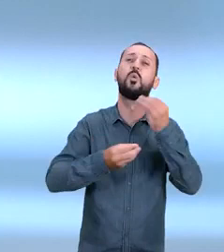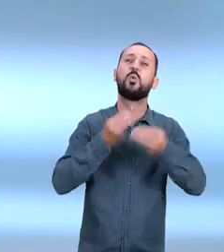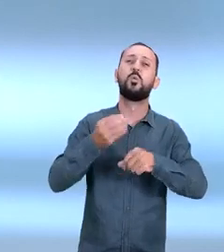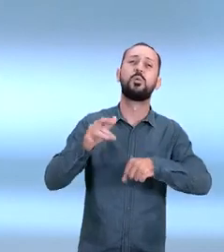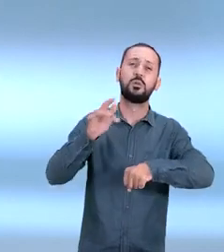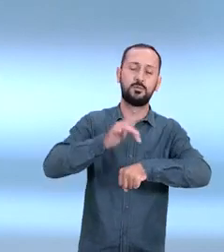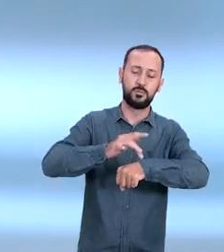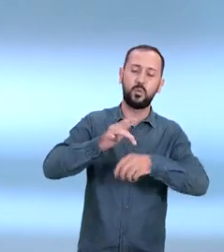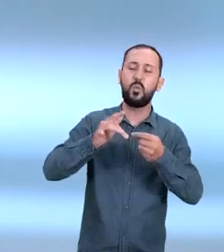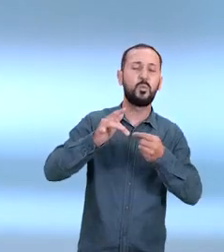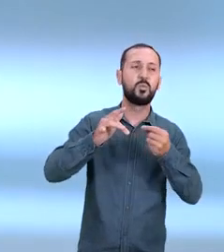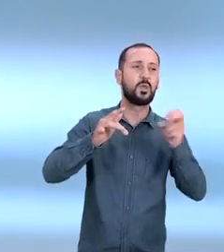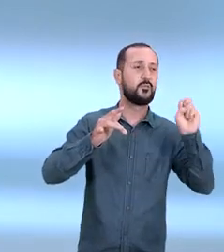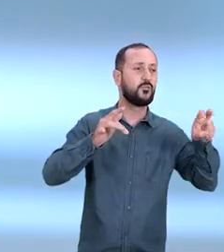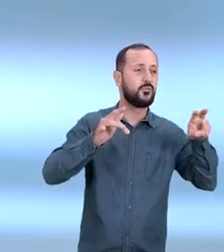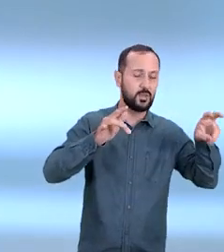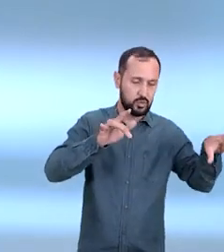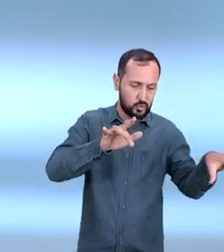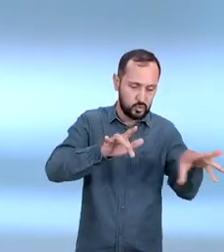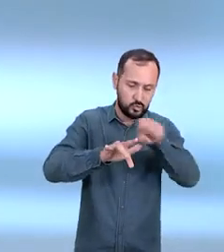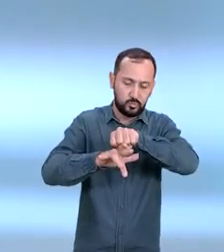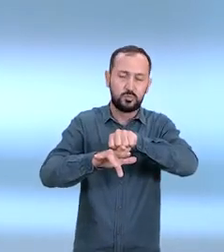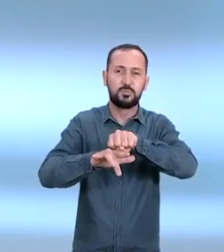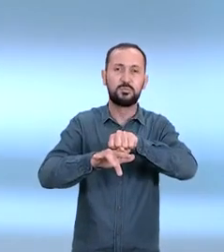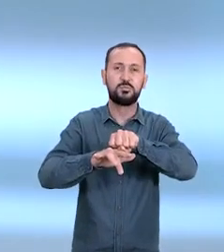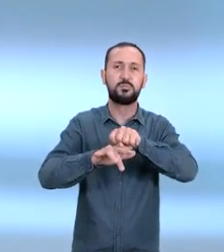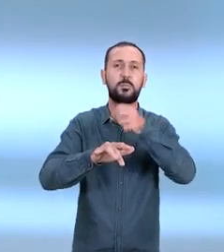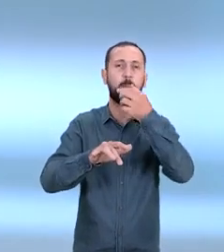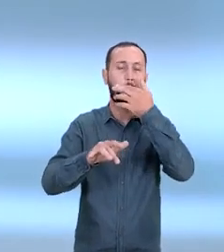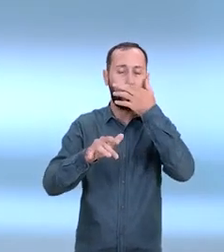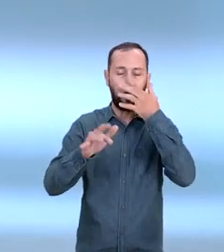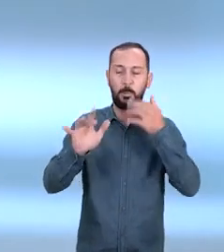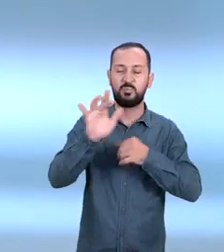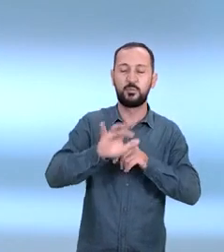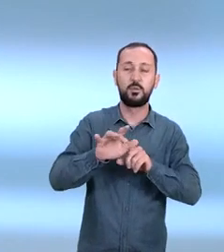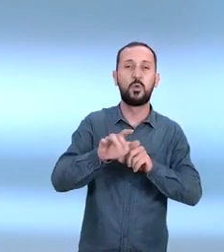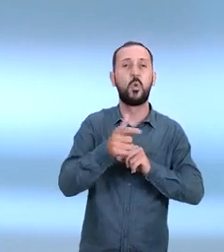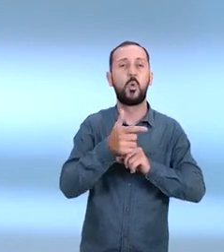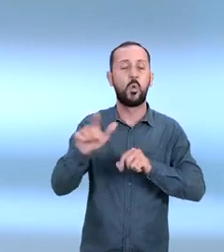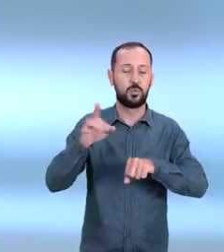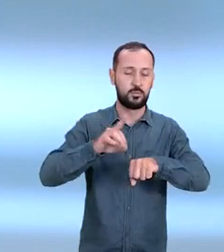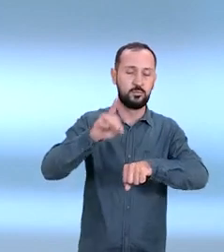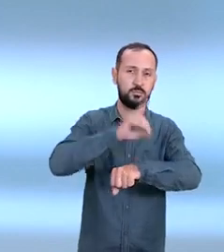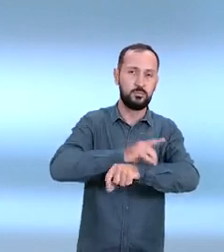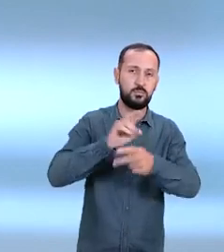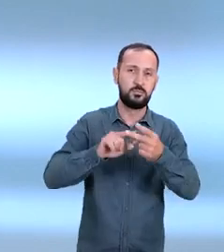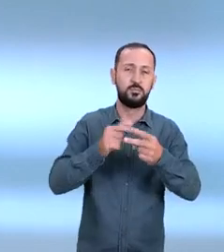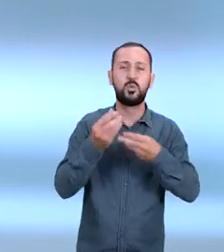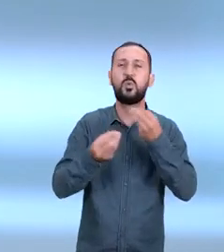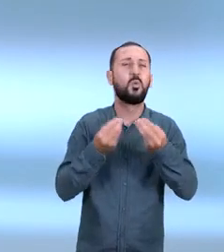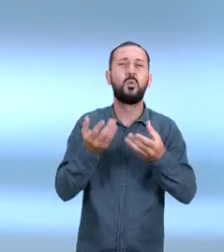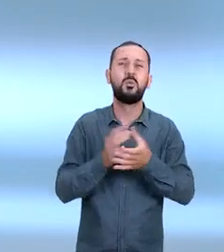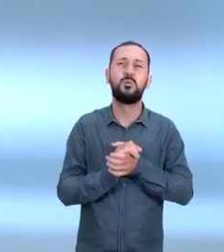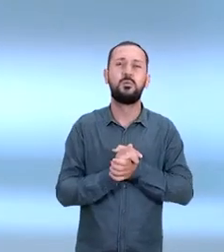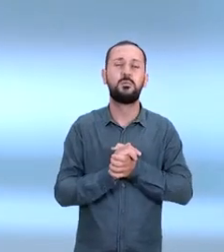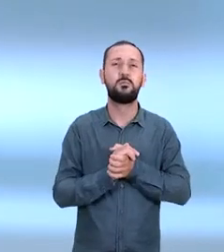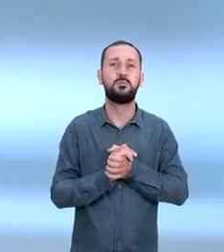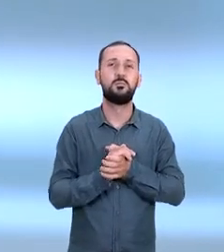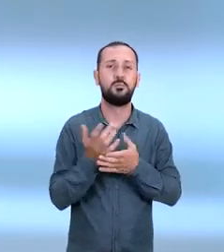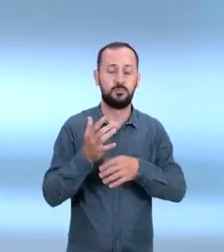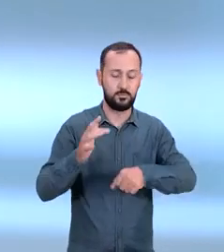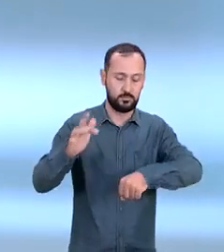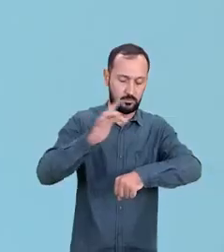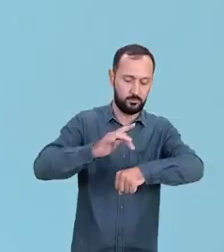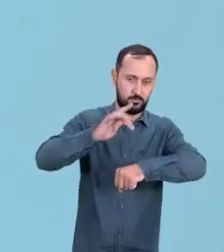como que ele é infectado pelo vírus? E se pernilongo também transmite dengue e etc? Então, o